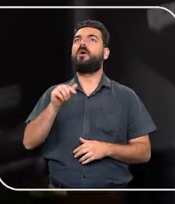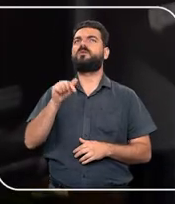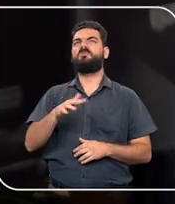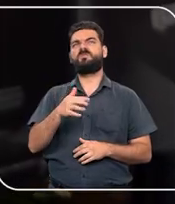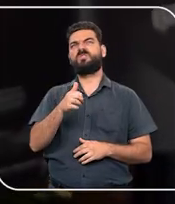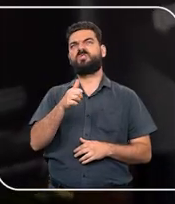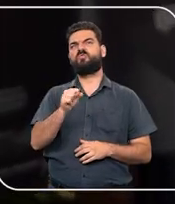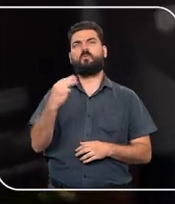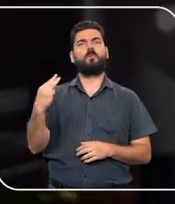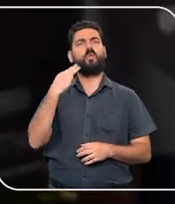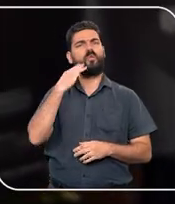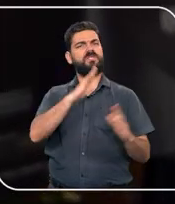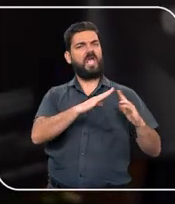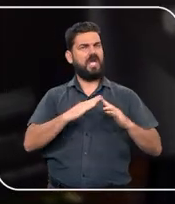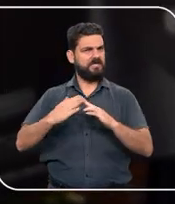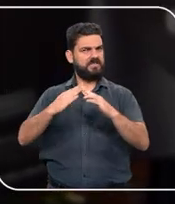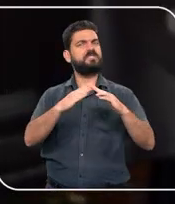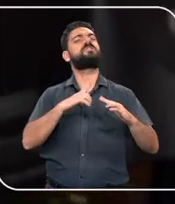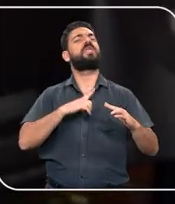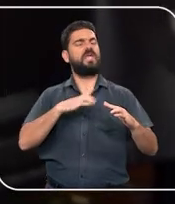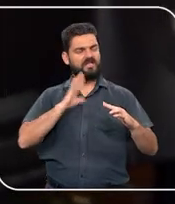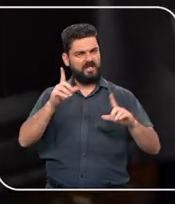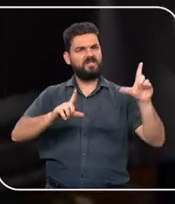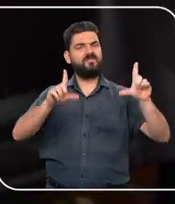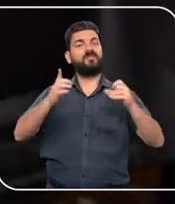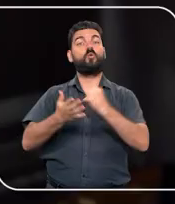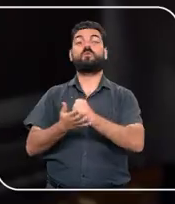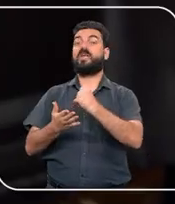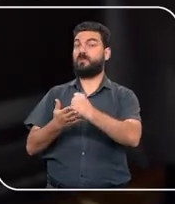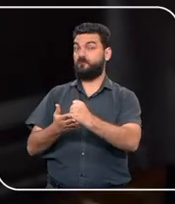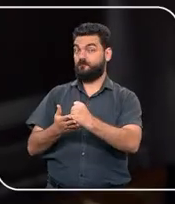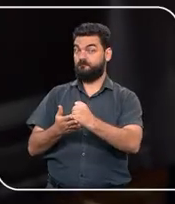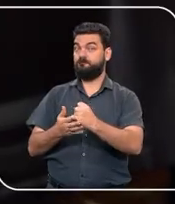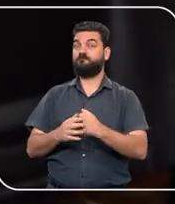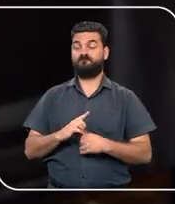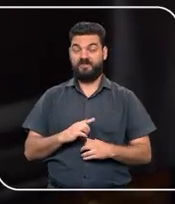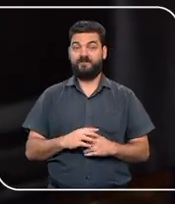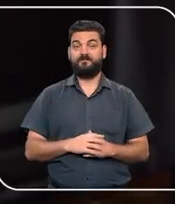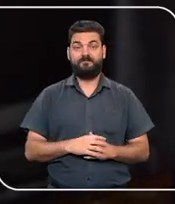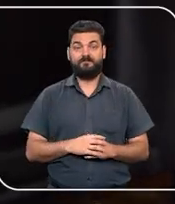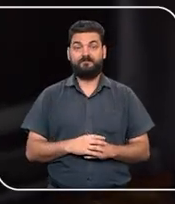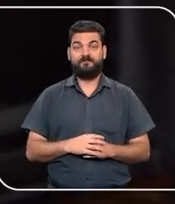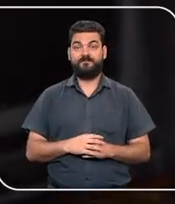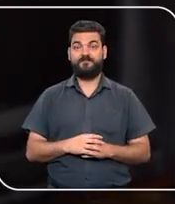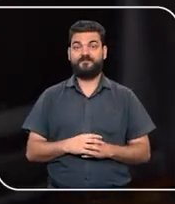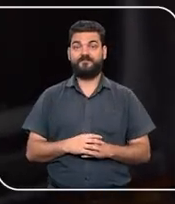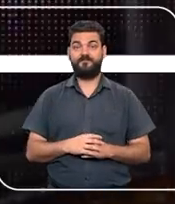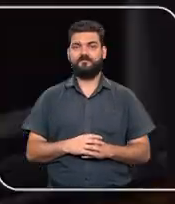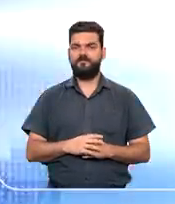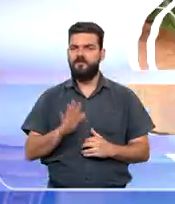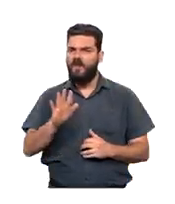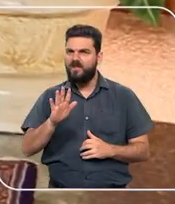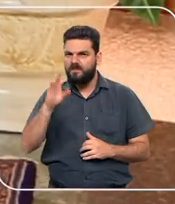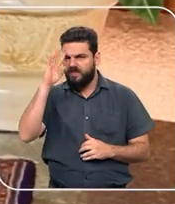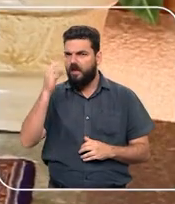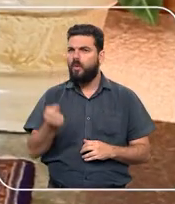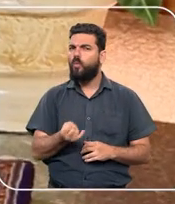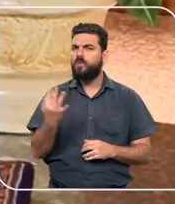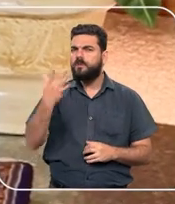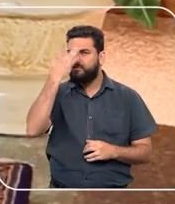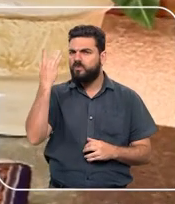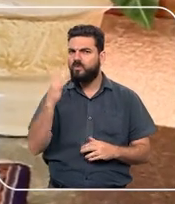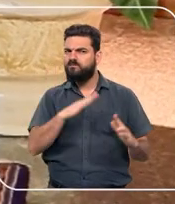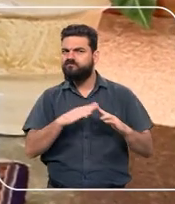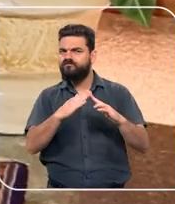Brasil mais de 18 milhões e meio de domicílios tem acesso a serviços de TV por assinatura Mas se a